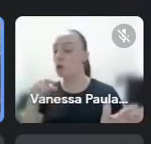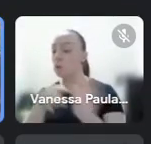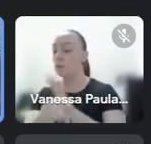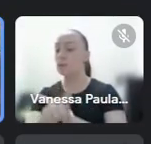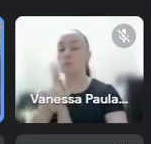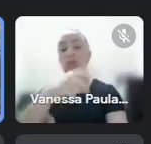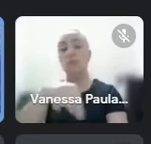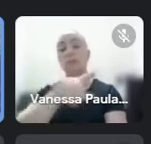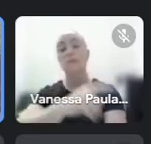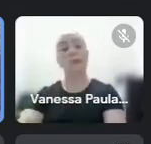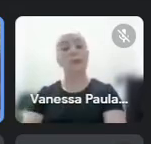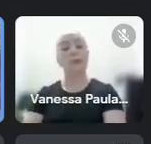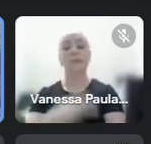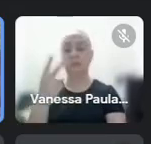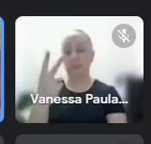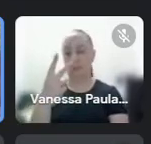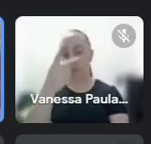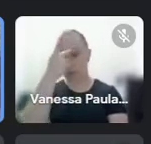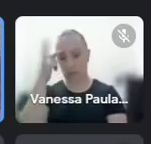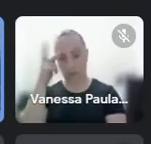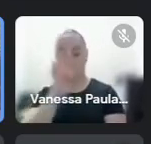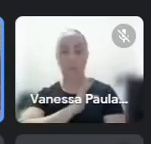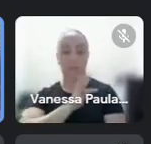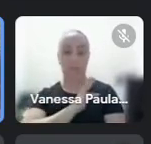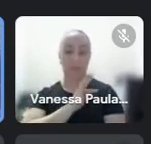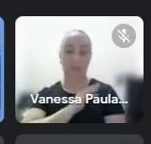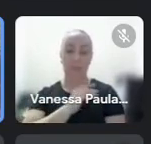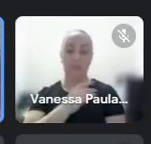lá, para os dois técnicos que nos acompanharam.